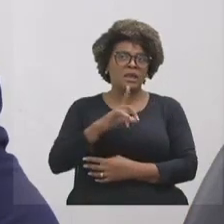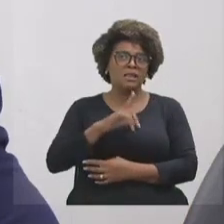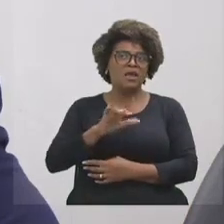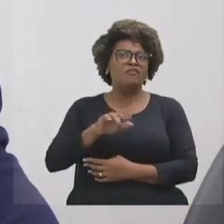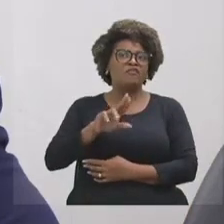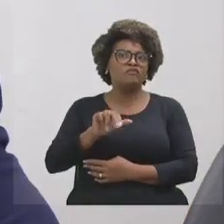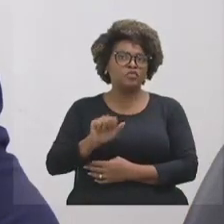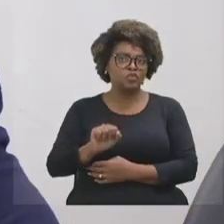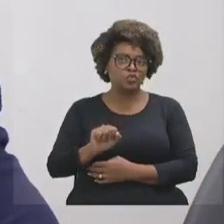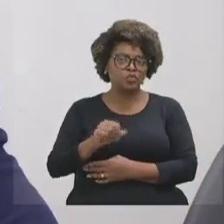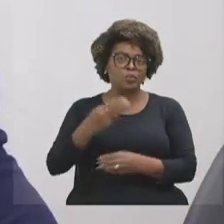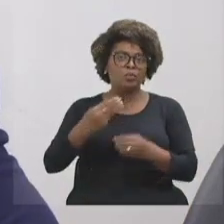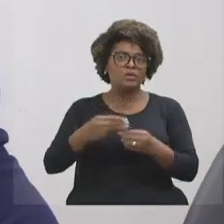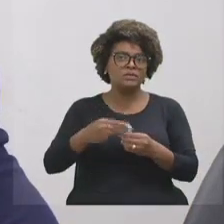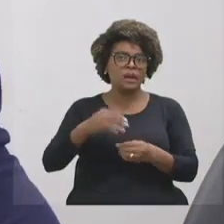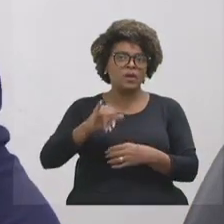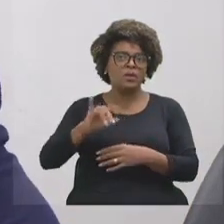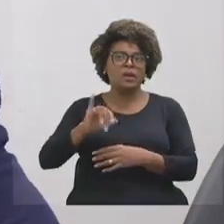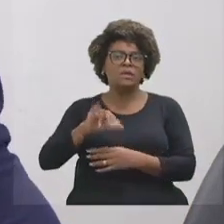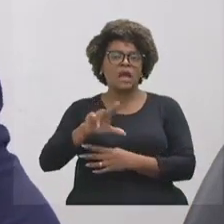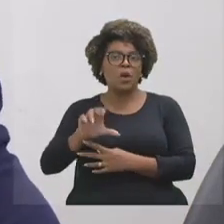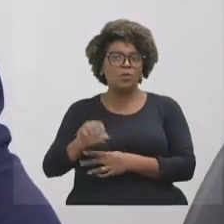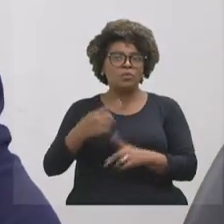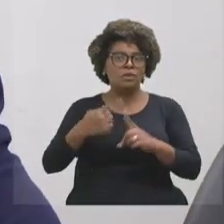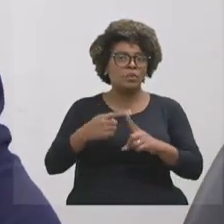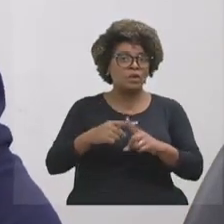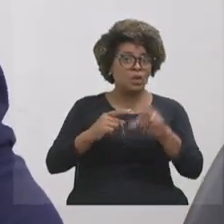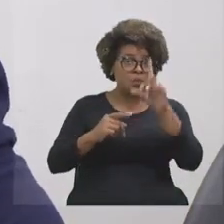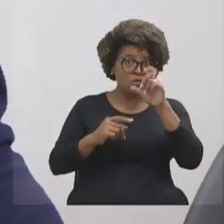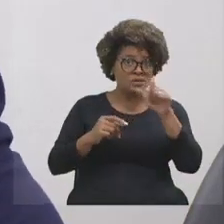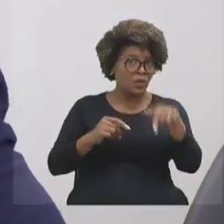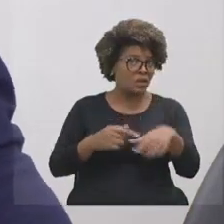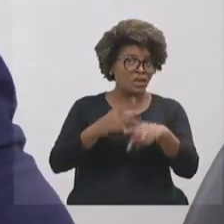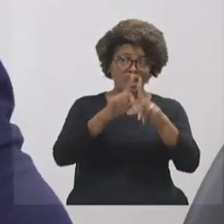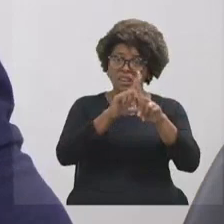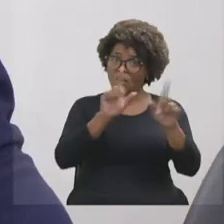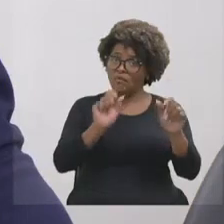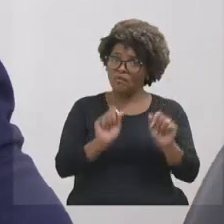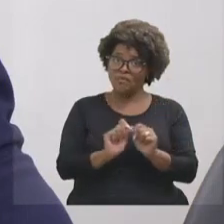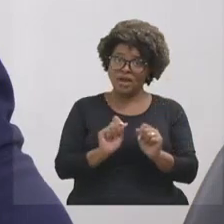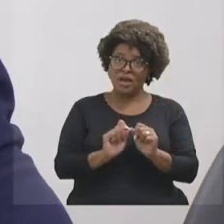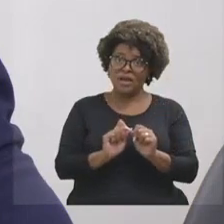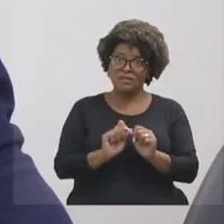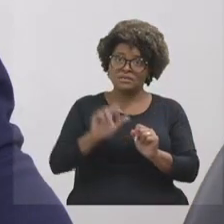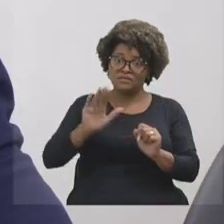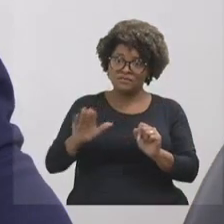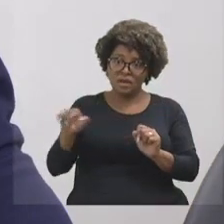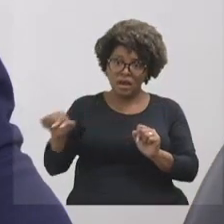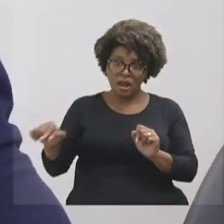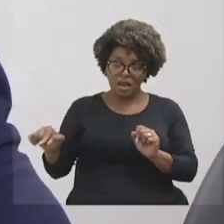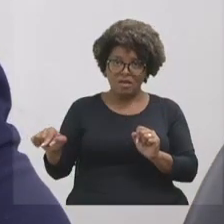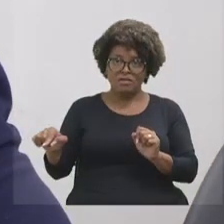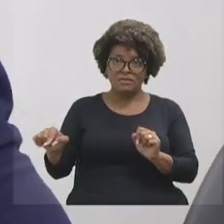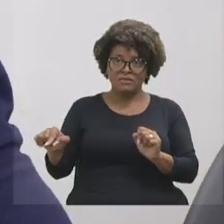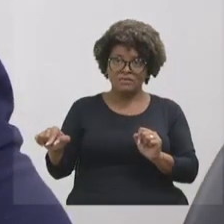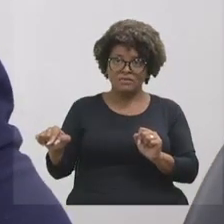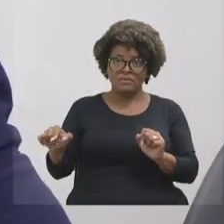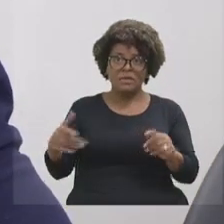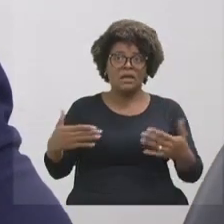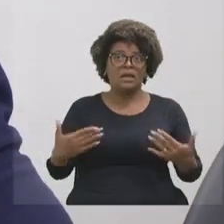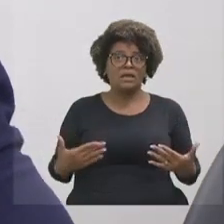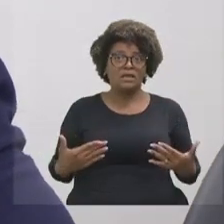Itaúna quando o hospital não produz por ele ser gestão plena fica para ele então o que que tá acontecendo